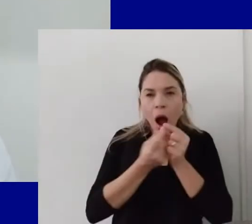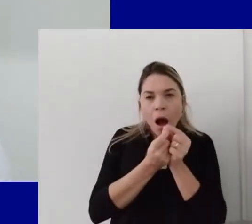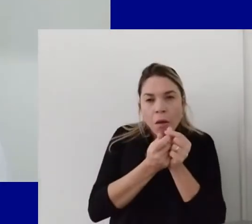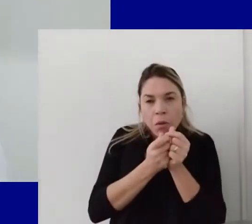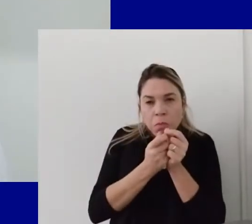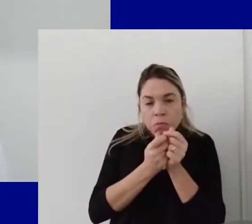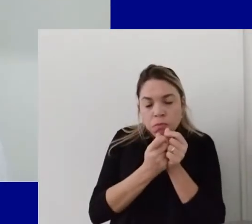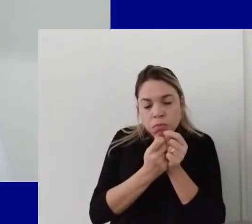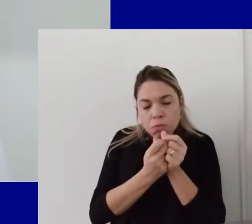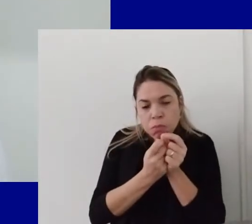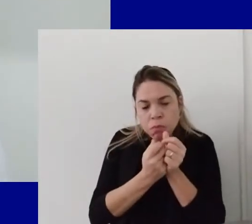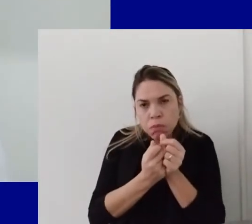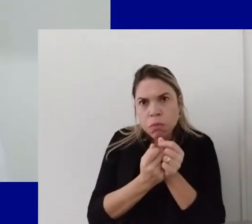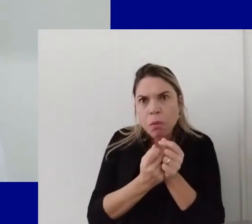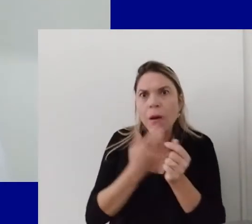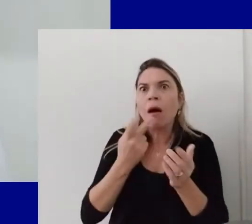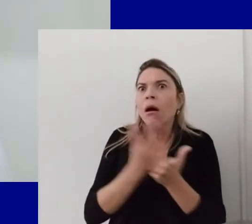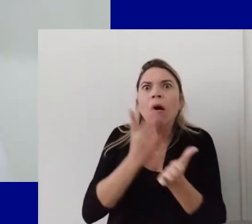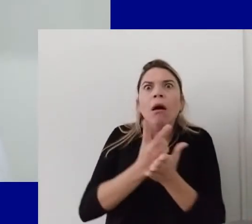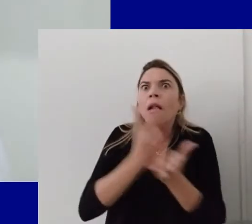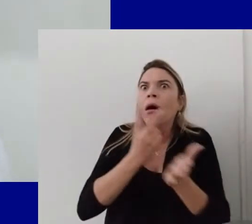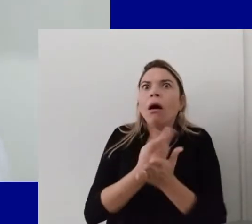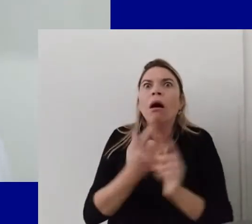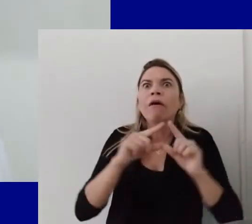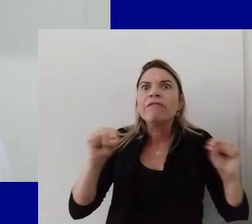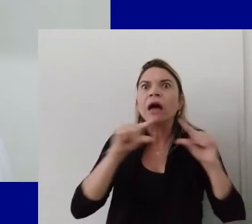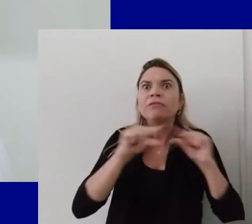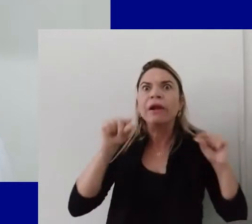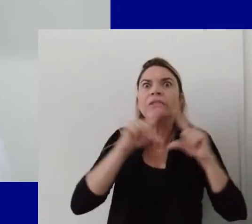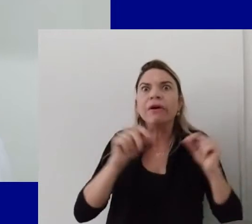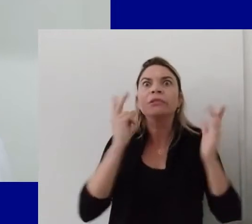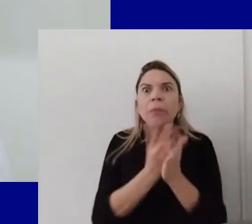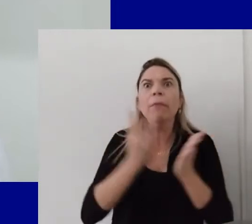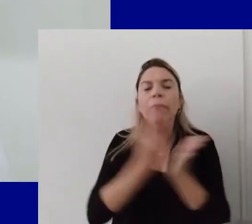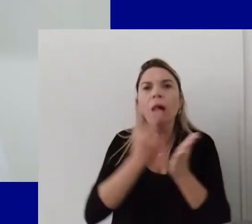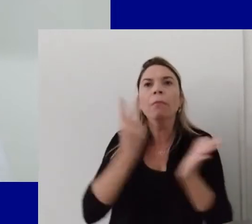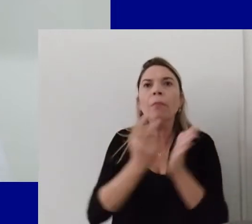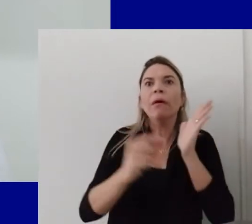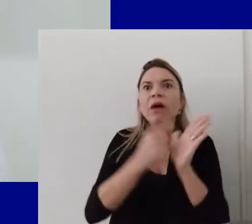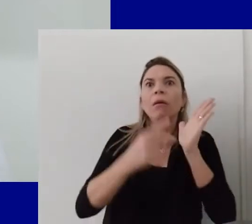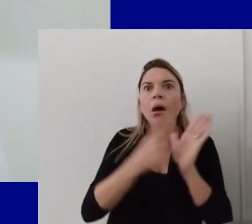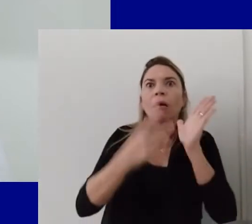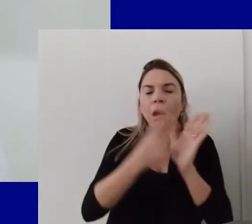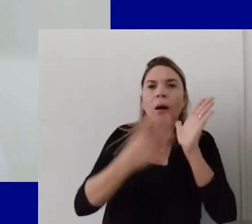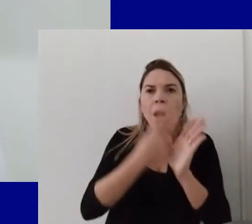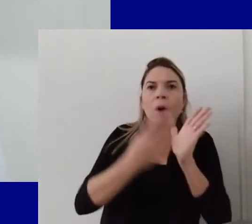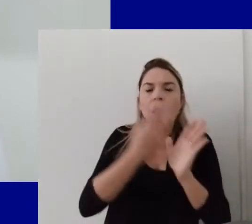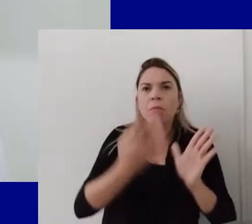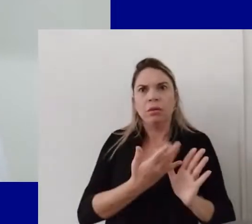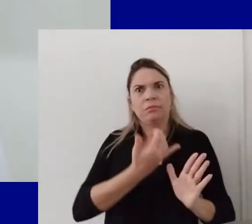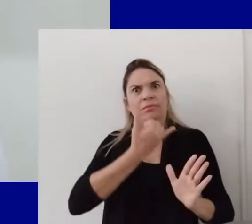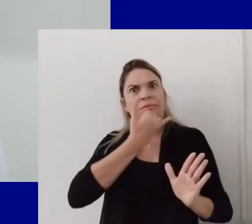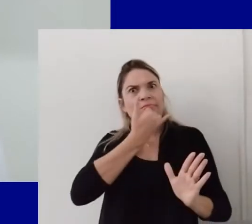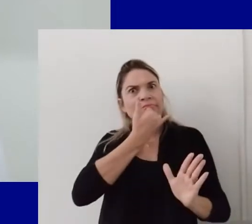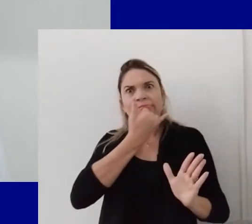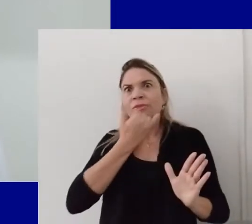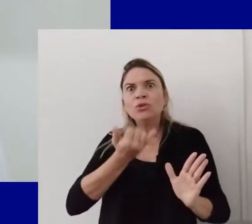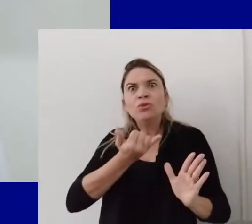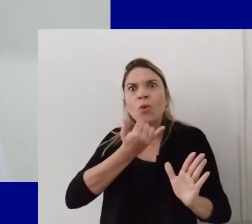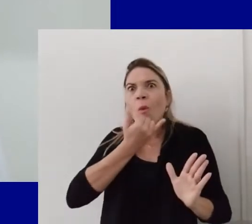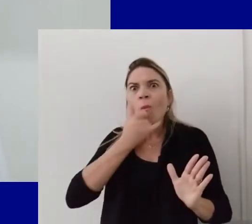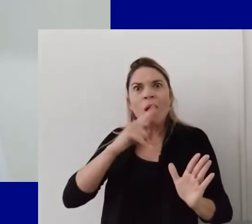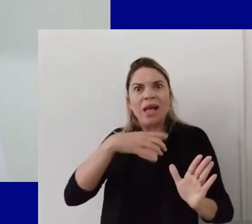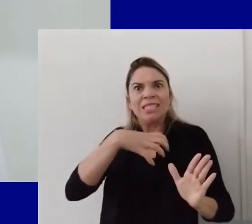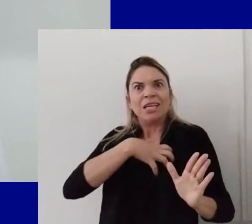A insistência, a repetição, crendo que é por esta ação